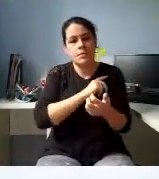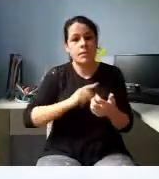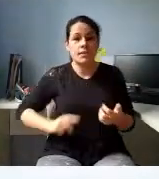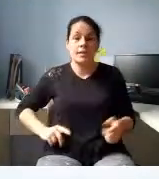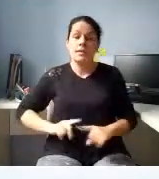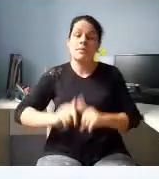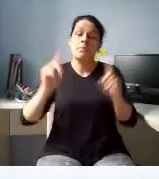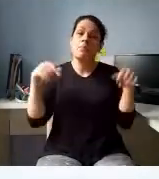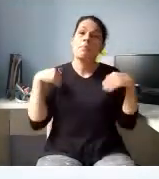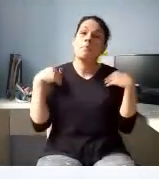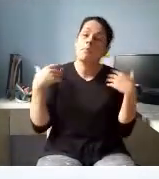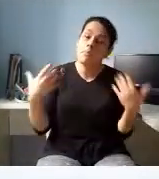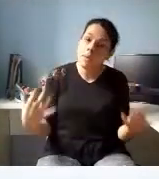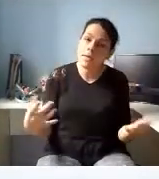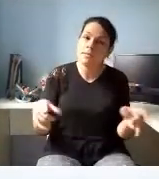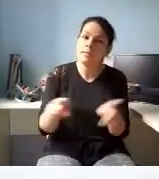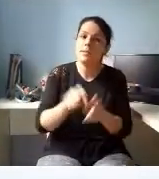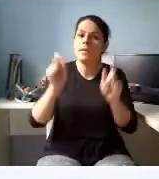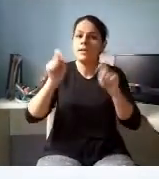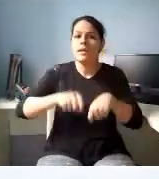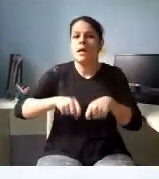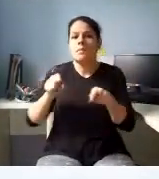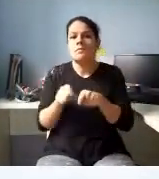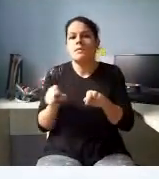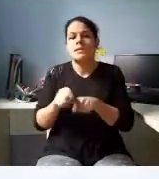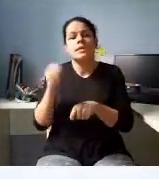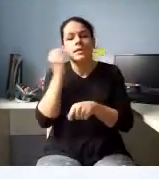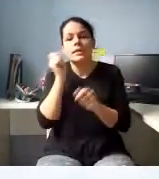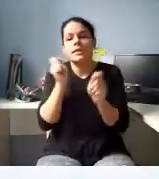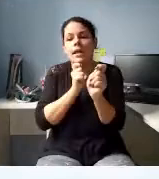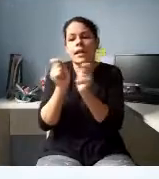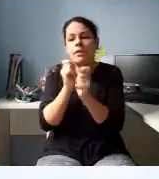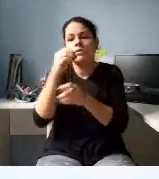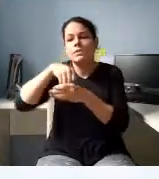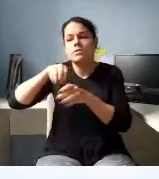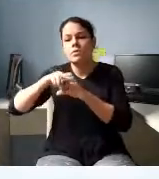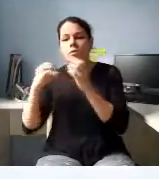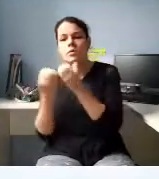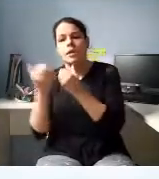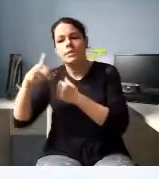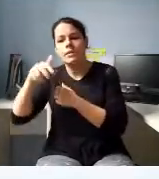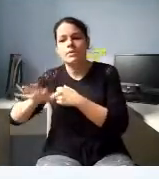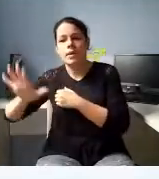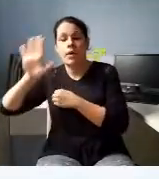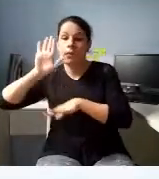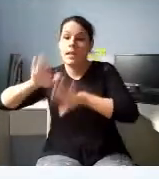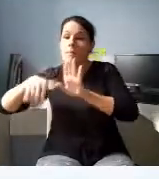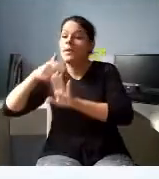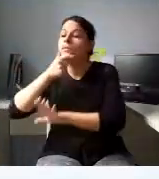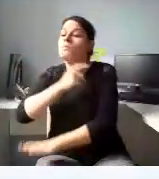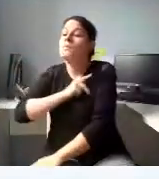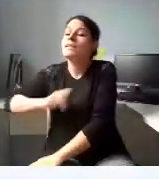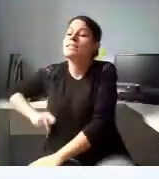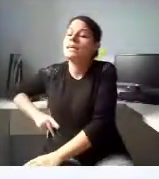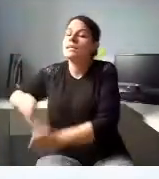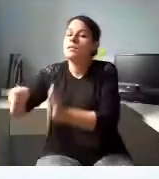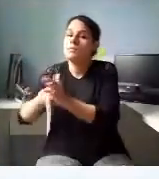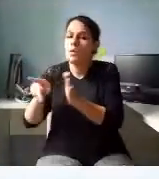buscar flexibilizar isso junto com o próprio Congresso Nacional, dependendo de quem venha a ser eleito aí, tanto para a presidência da Câmara quanto